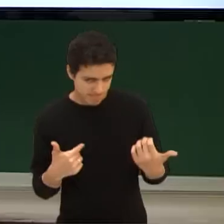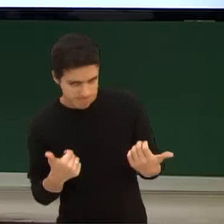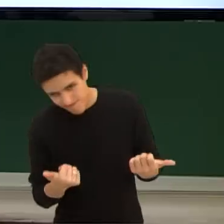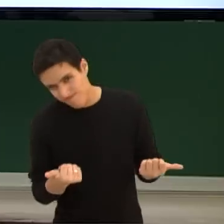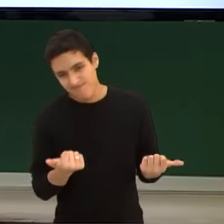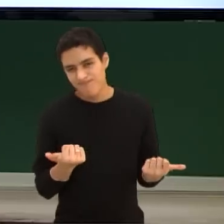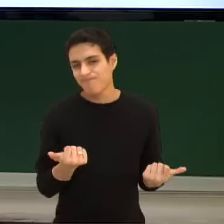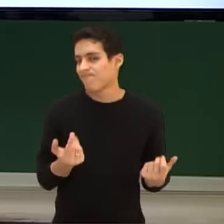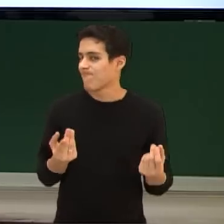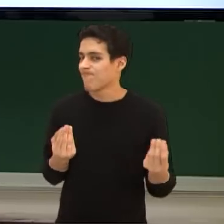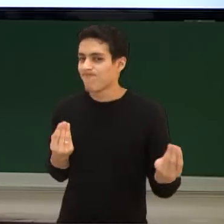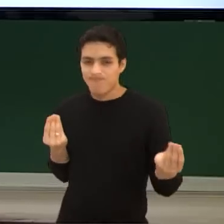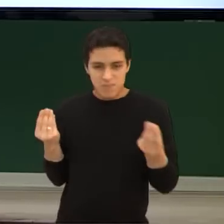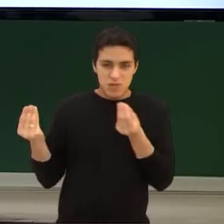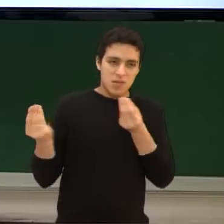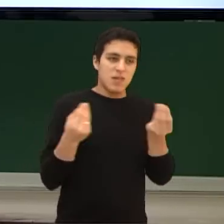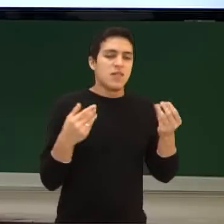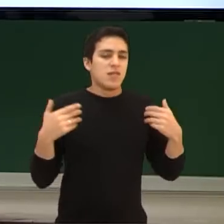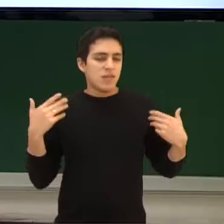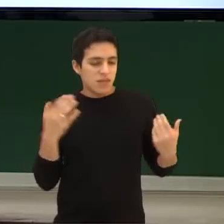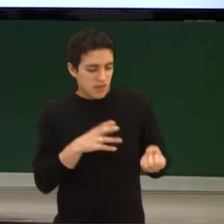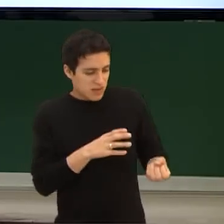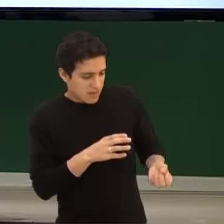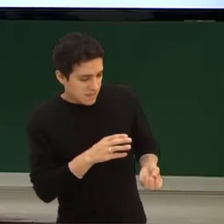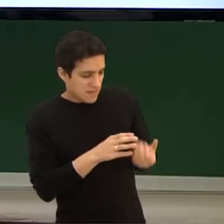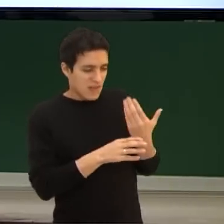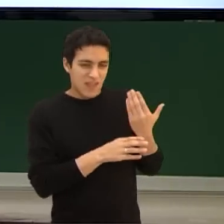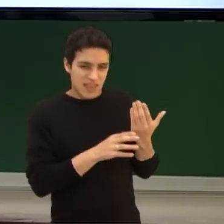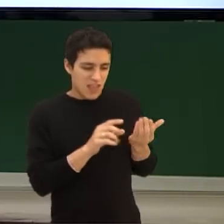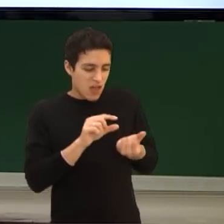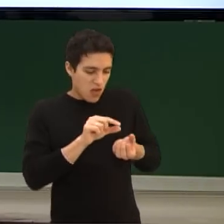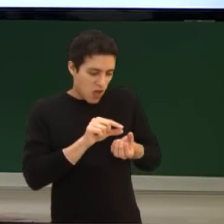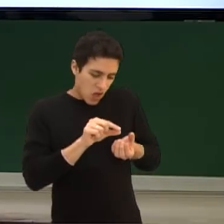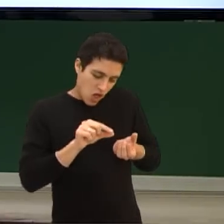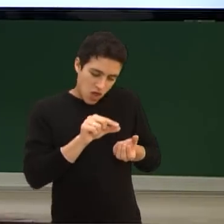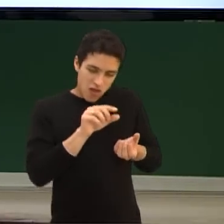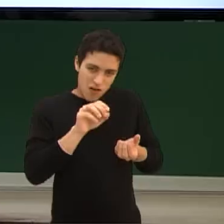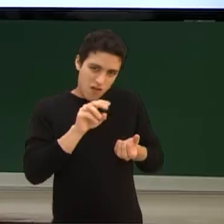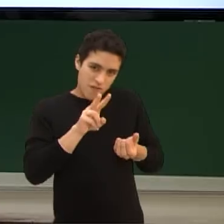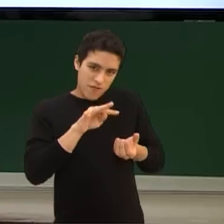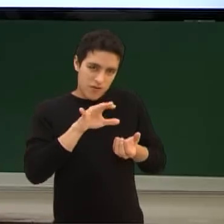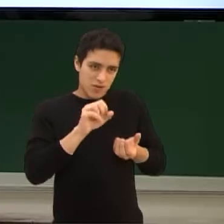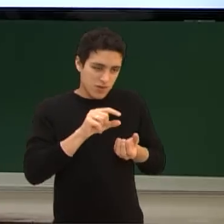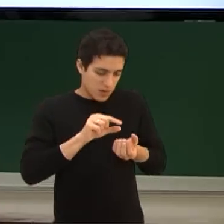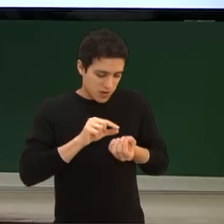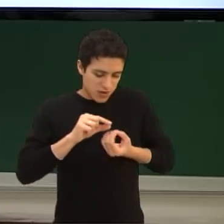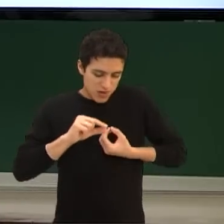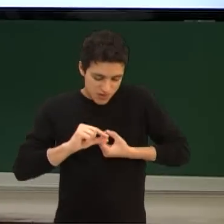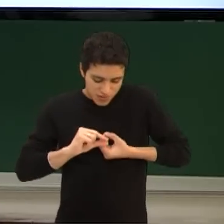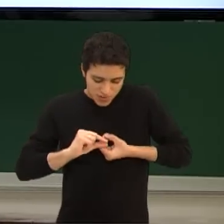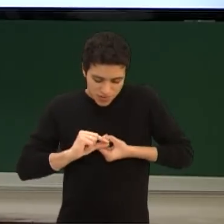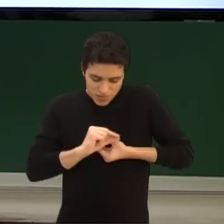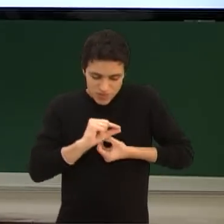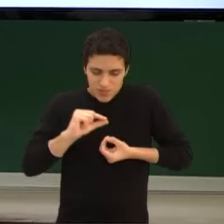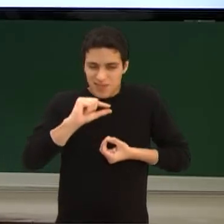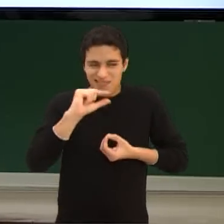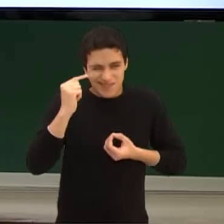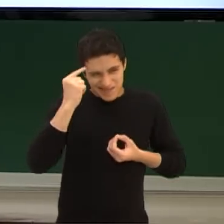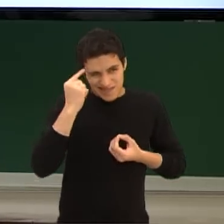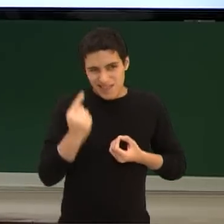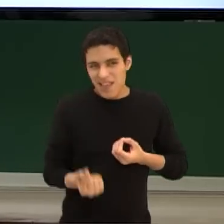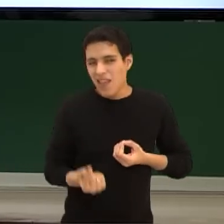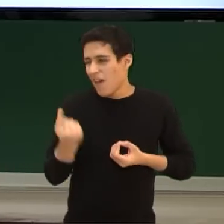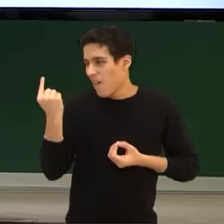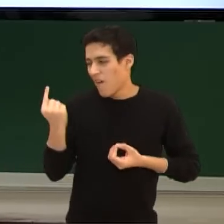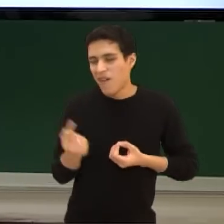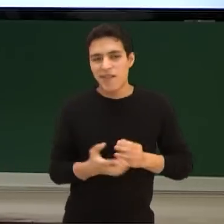E aí, como é que ficou? Então, a formação dos ovócitos, ela acontece lá dentro dos ovários, né? Olha só essa